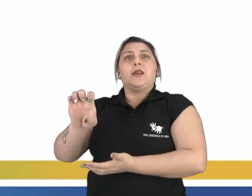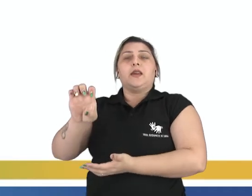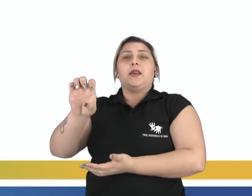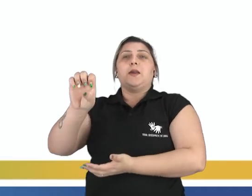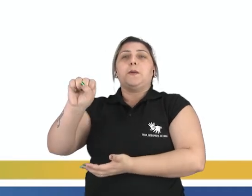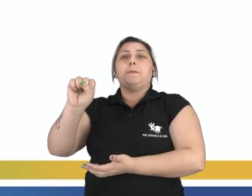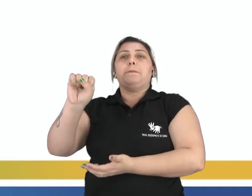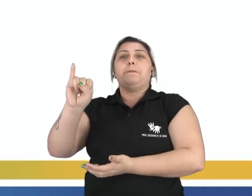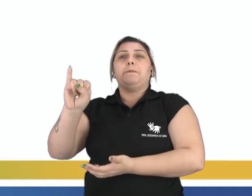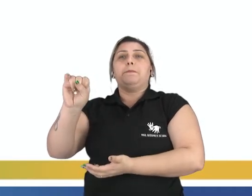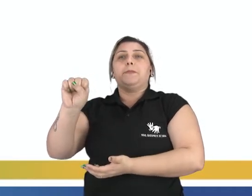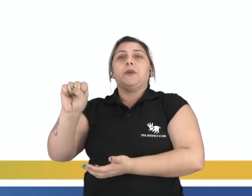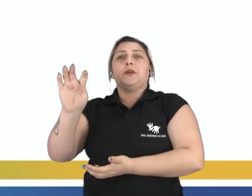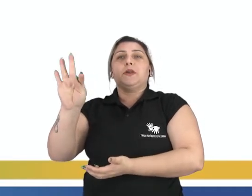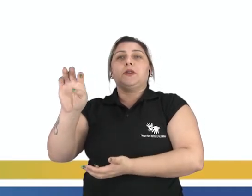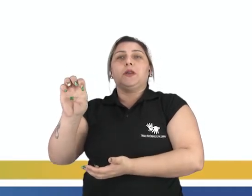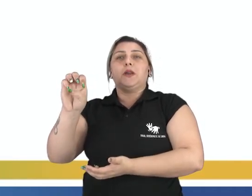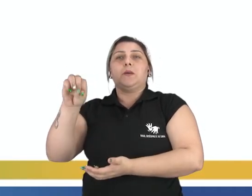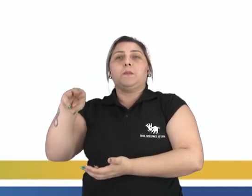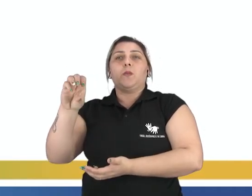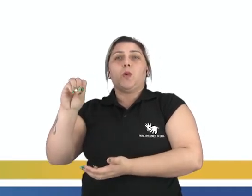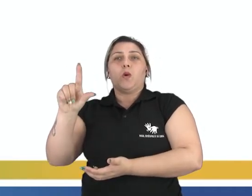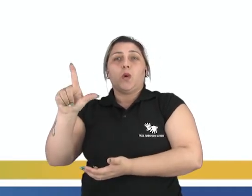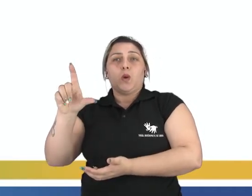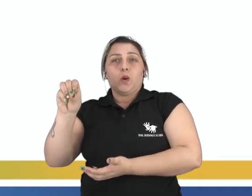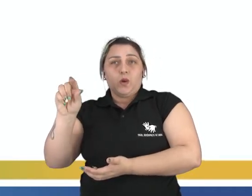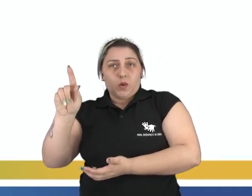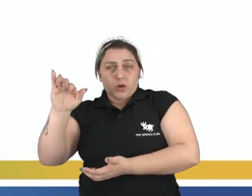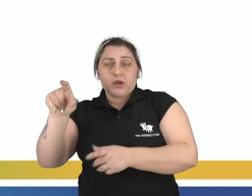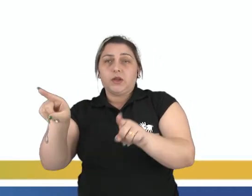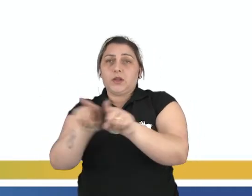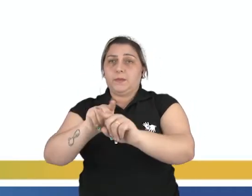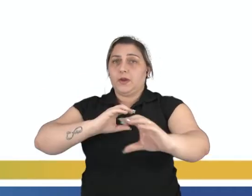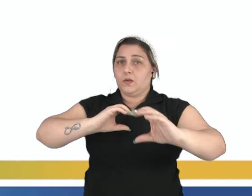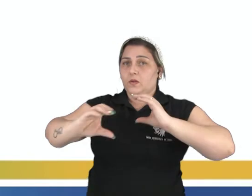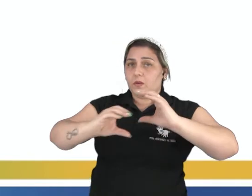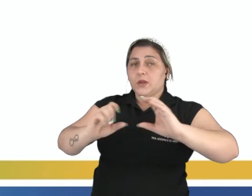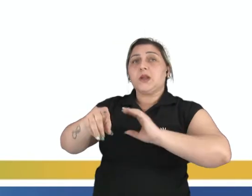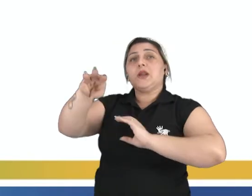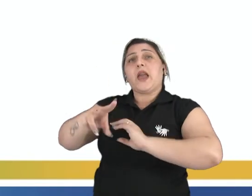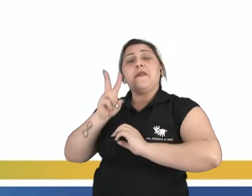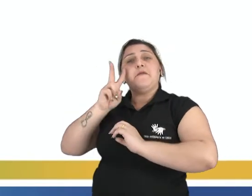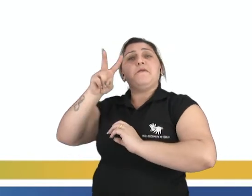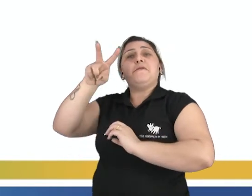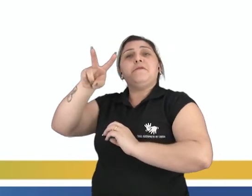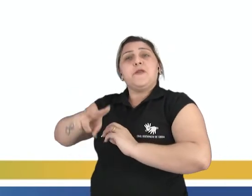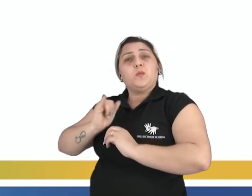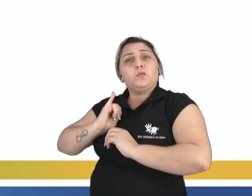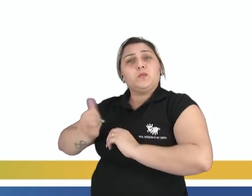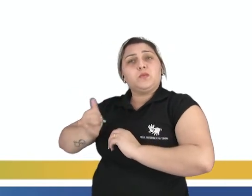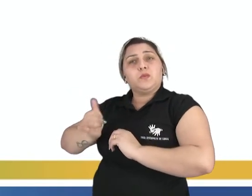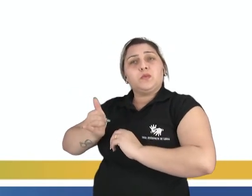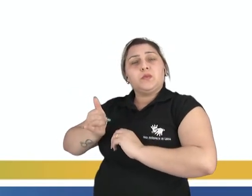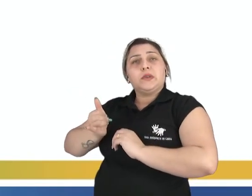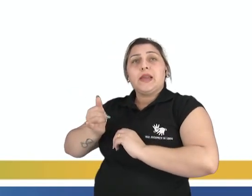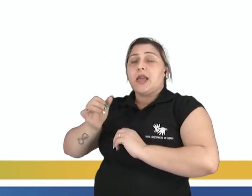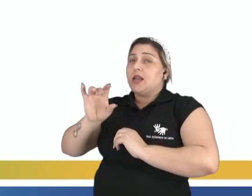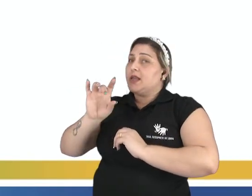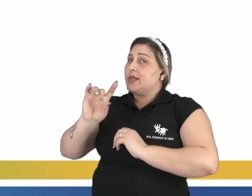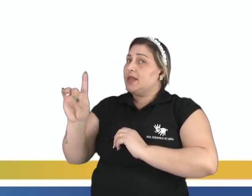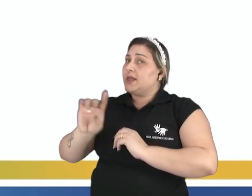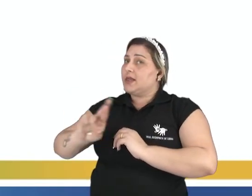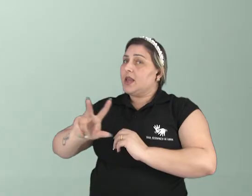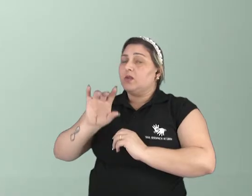epistemológica e a perspectiva comunicativa, que ela já vai partir ali do ponto de quem viu contar a história, e não